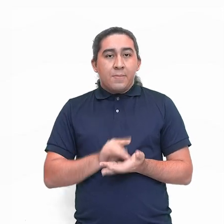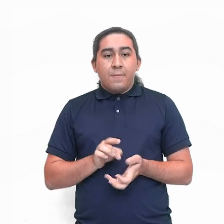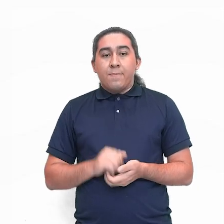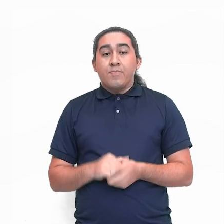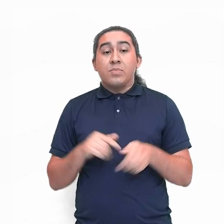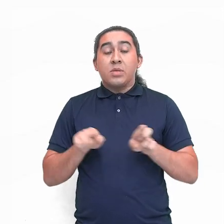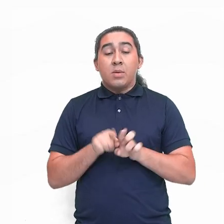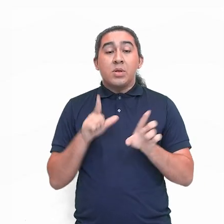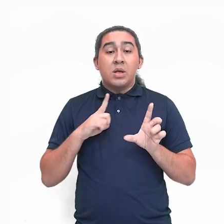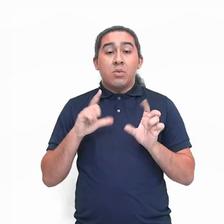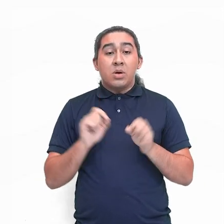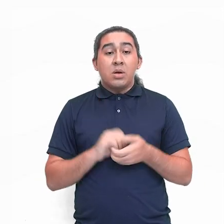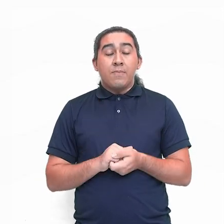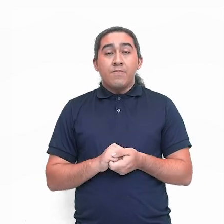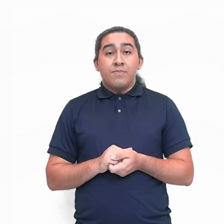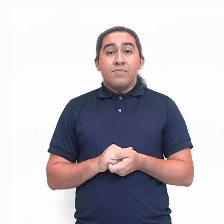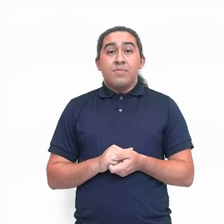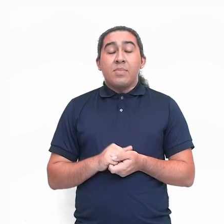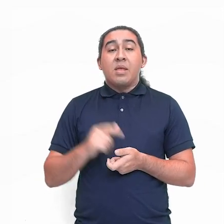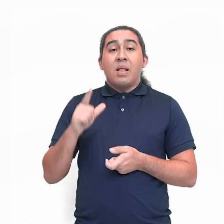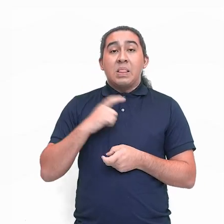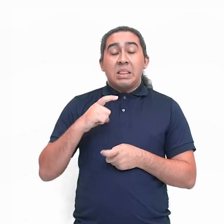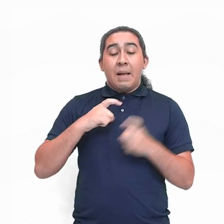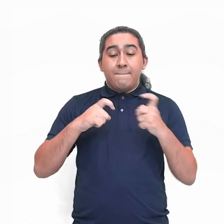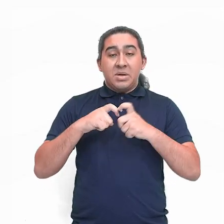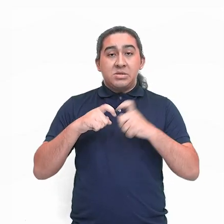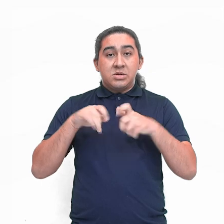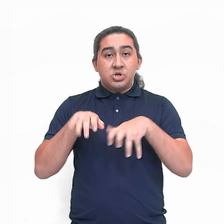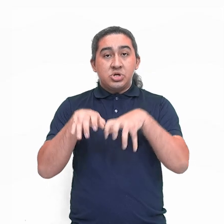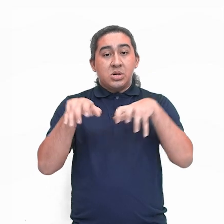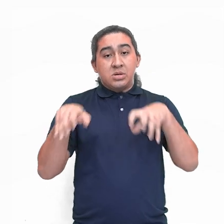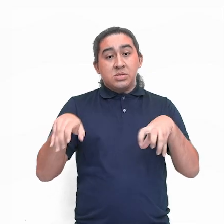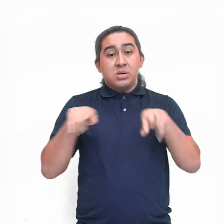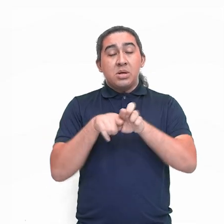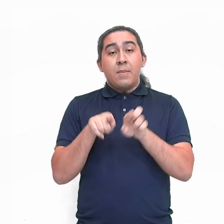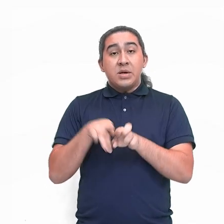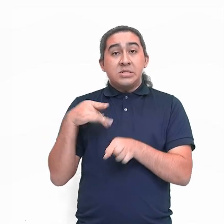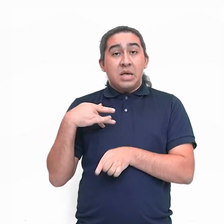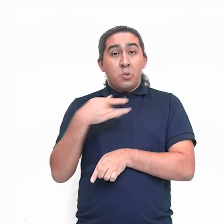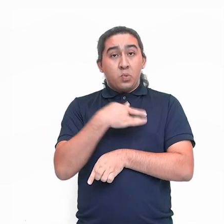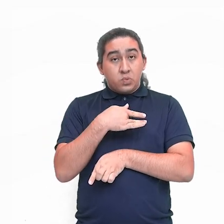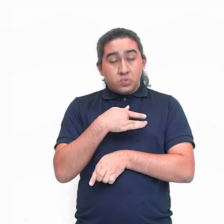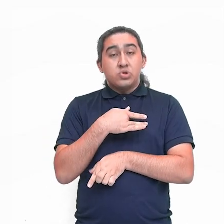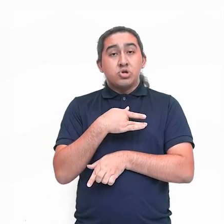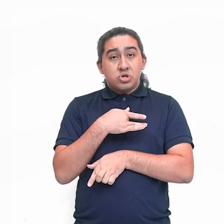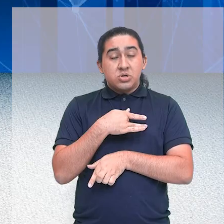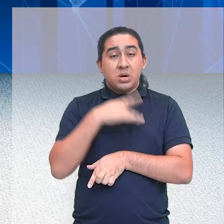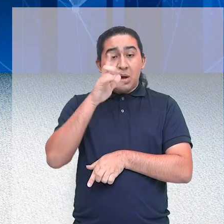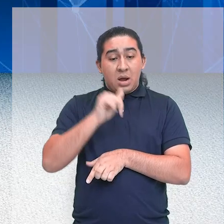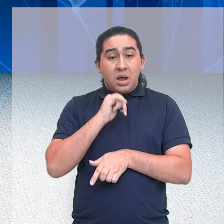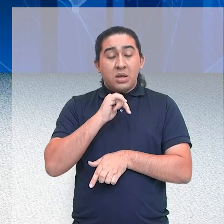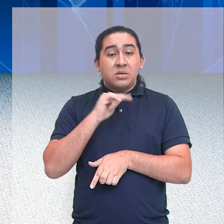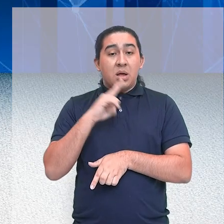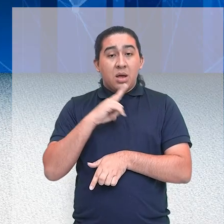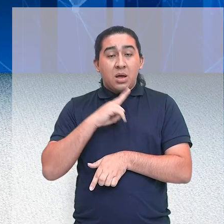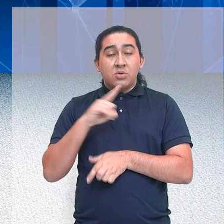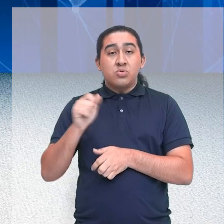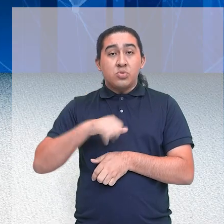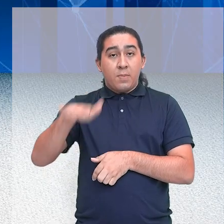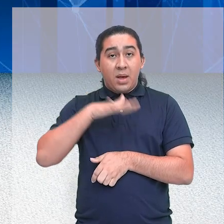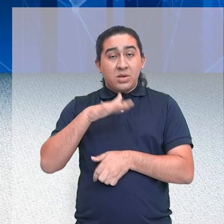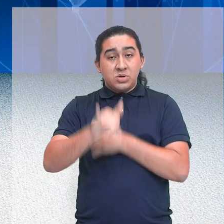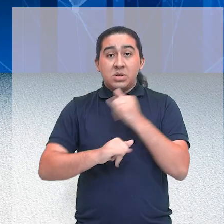Temos também a questão da telemedicina e saúde digital, que facilita demais a vida